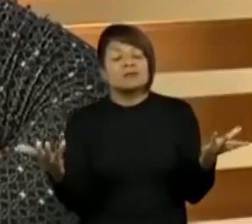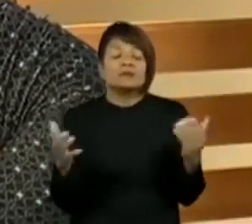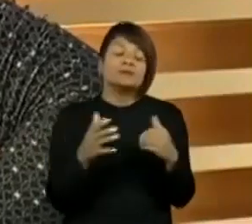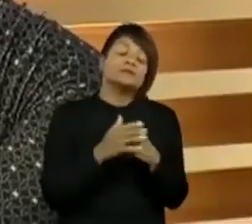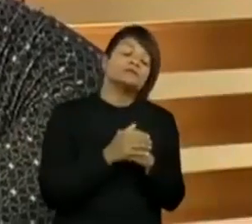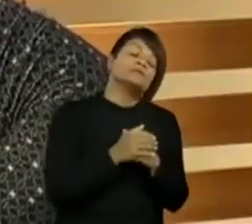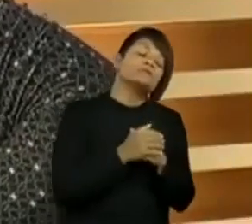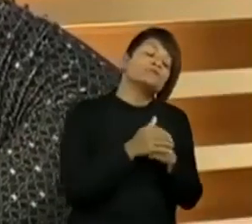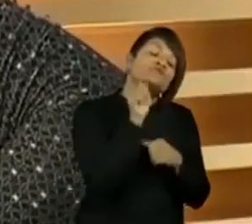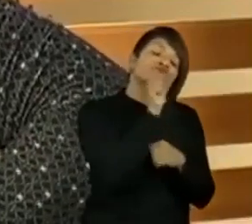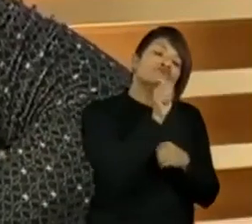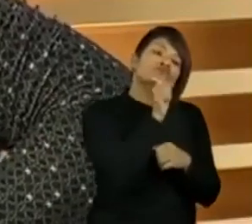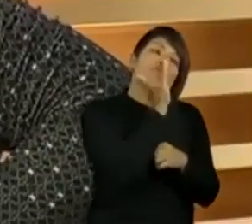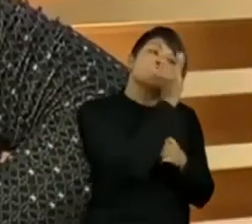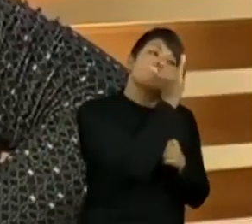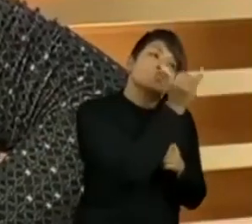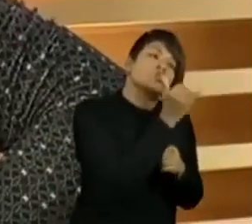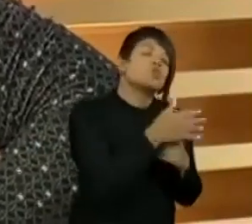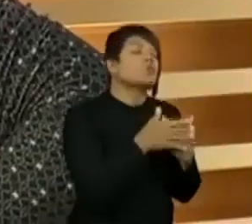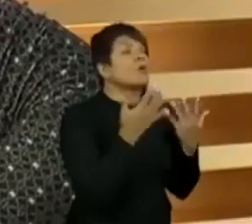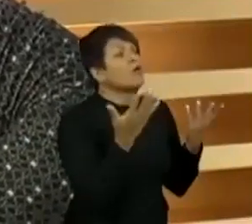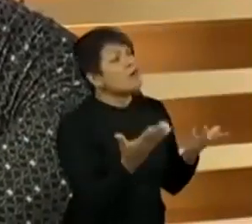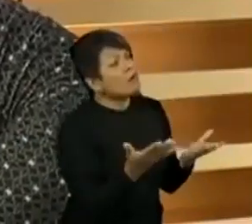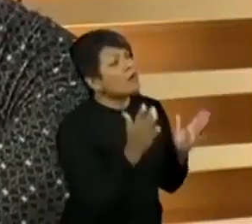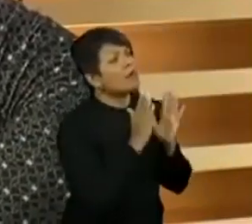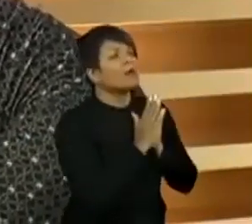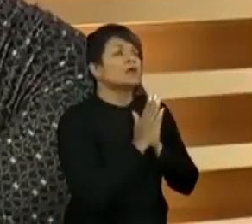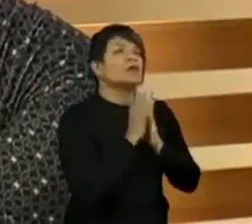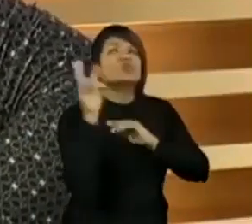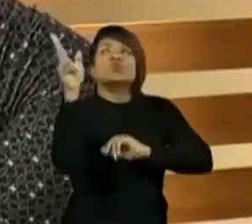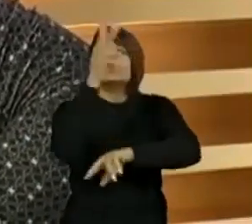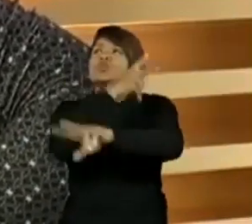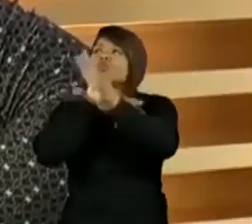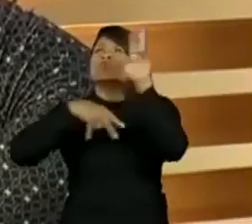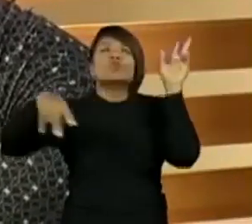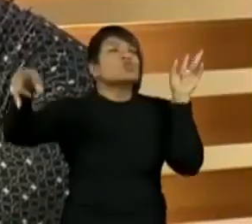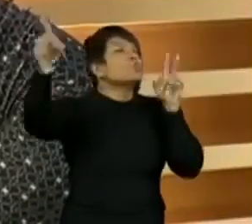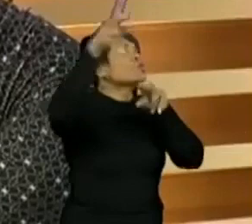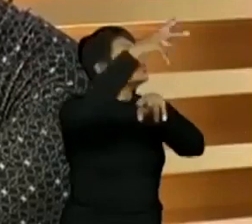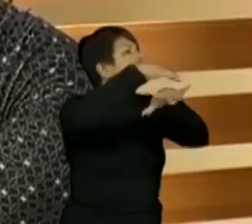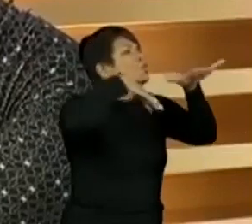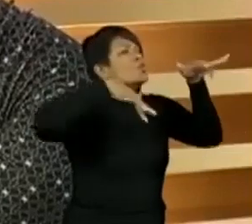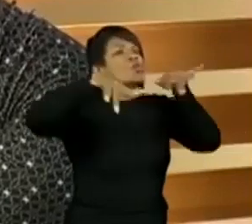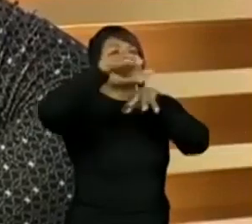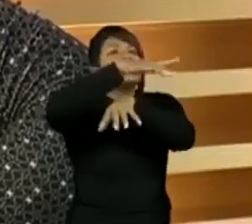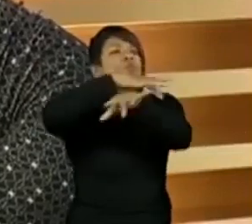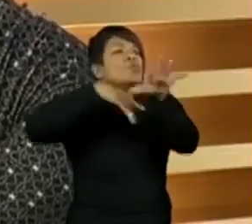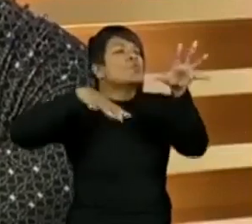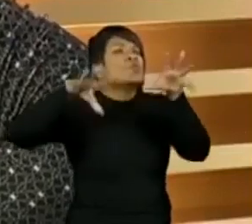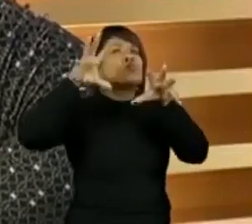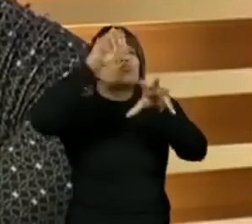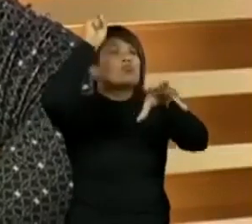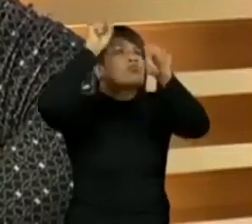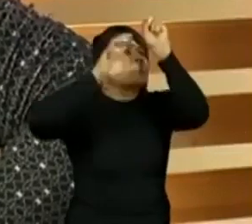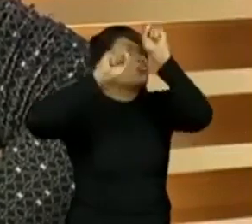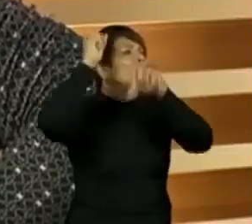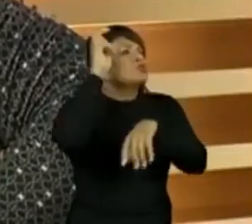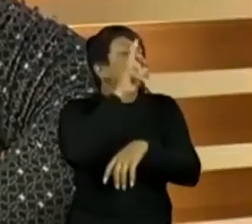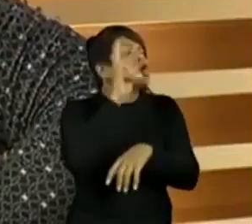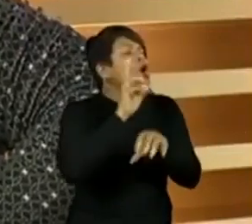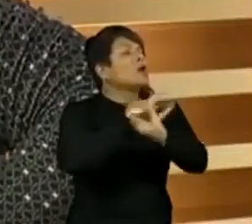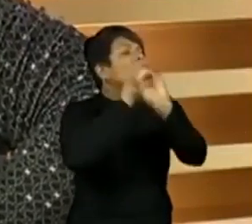sua angústia de ouvir o vento soprar histórias e não ter nenhuma. A águia então